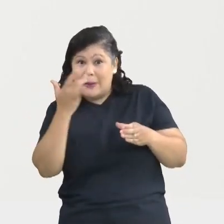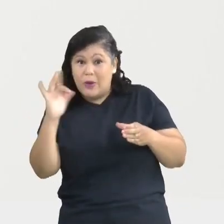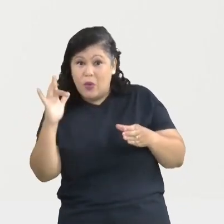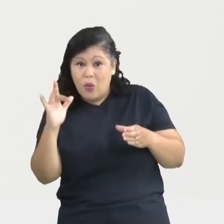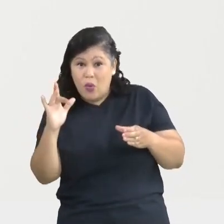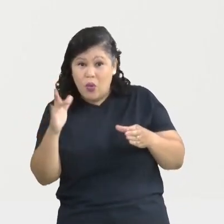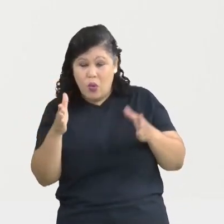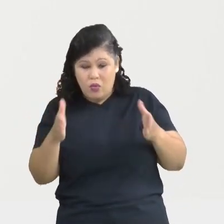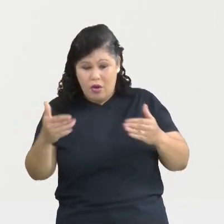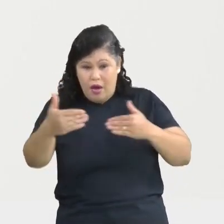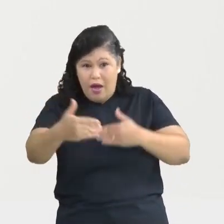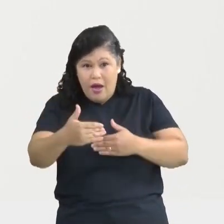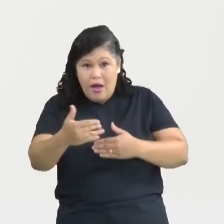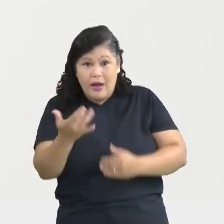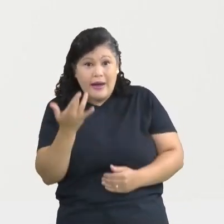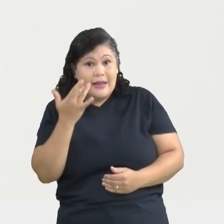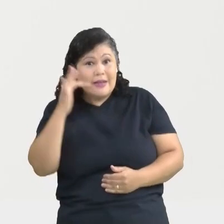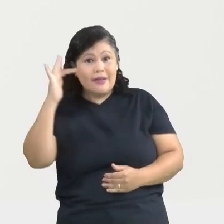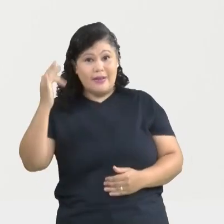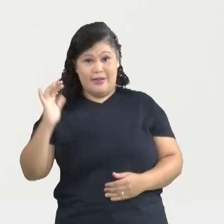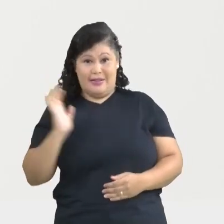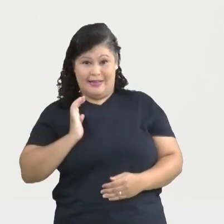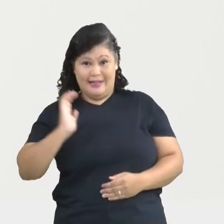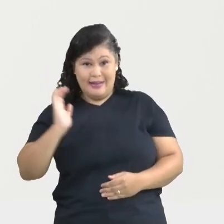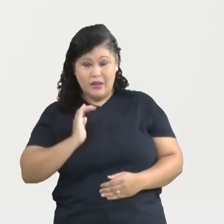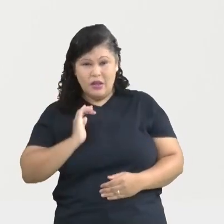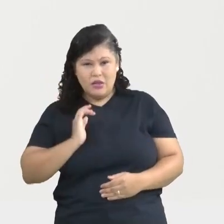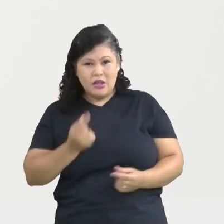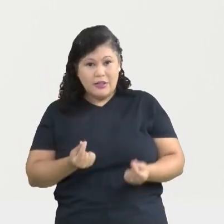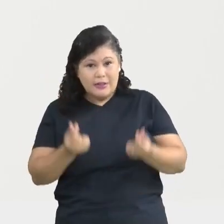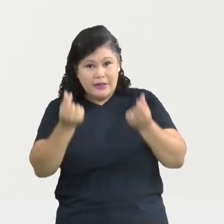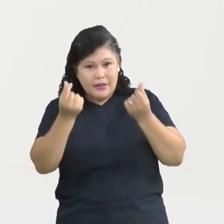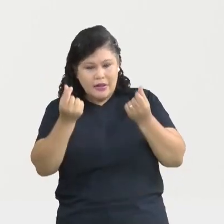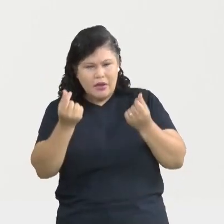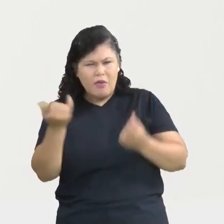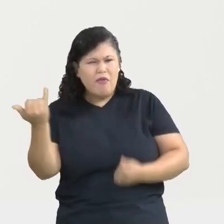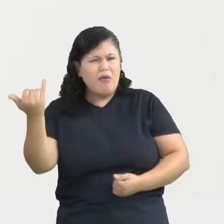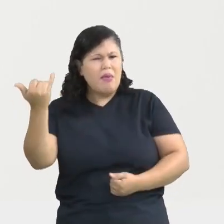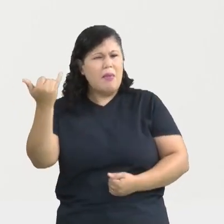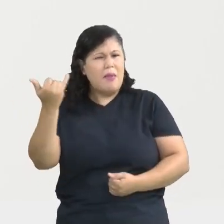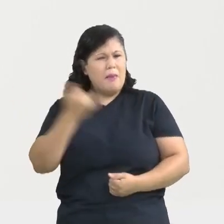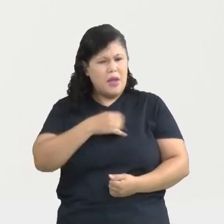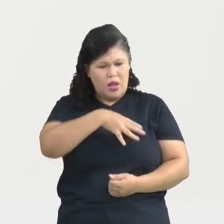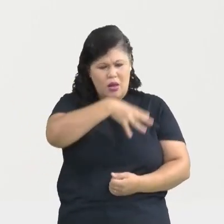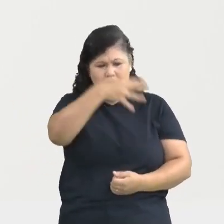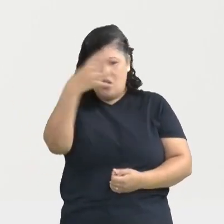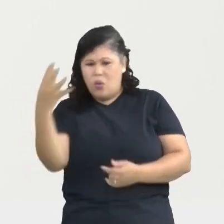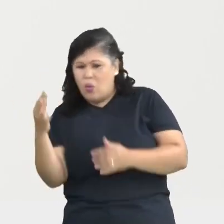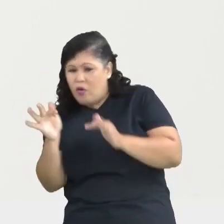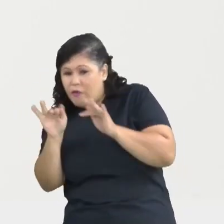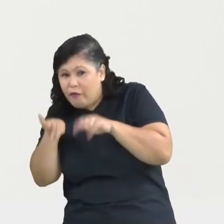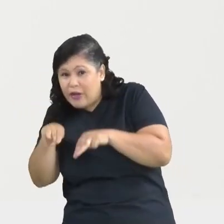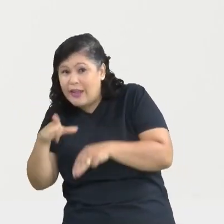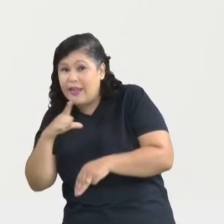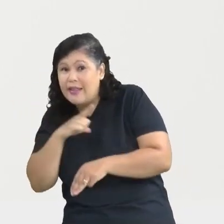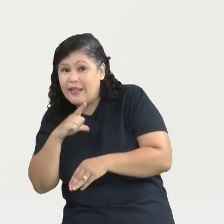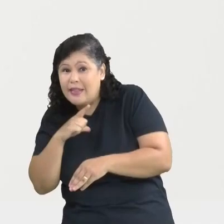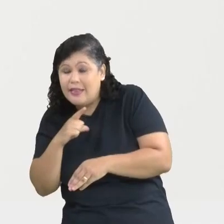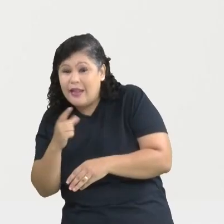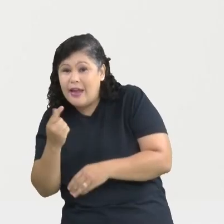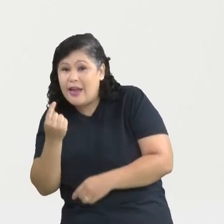tesouro, dizem. Mas para mim, no fim do arco-íris tem uma imensa caixa de lápis de